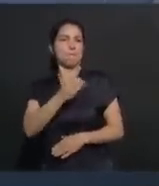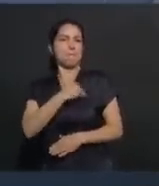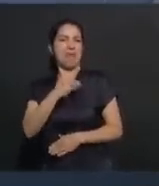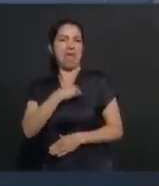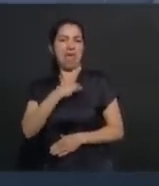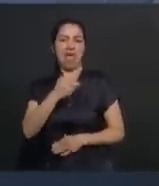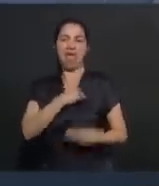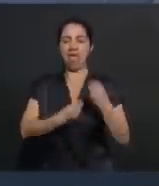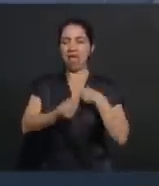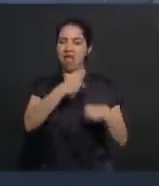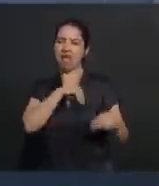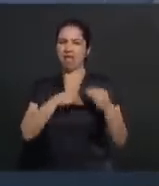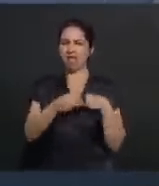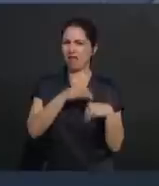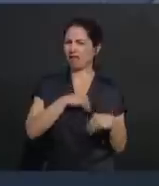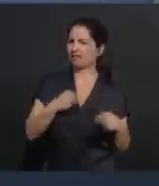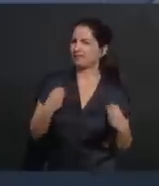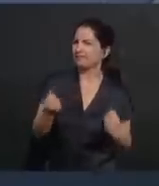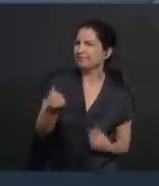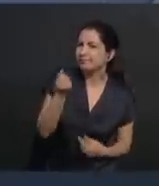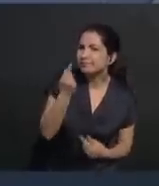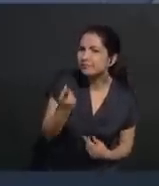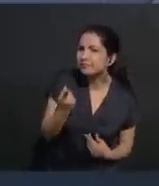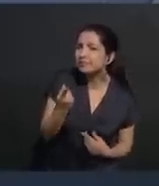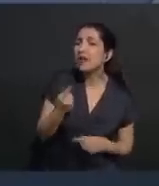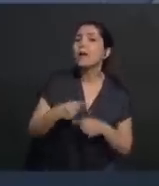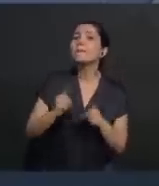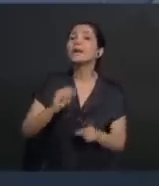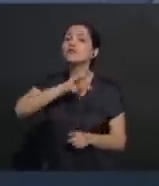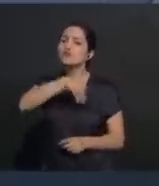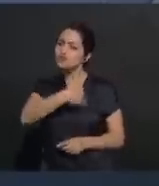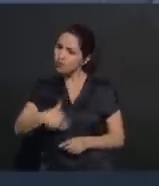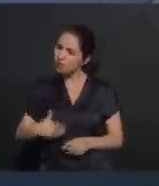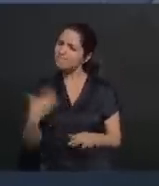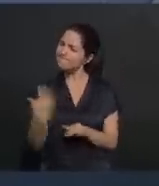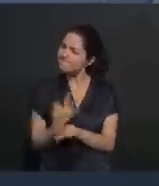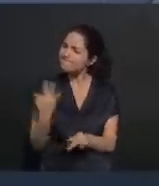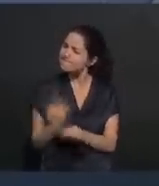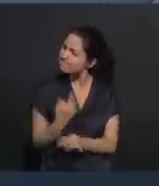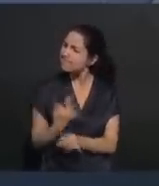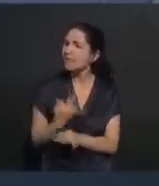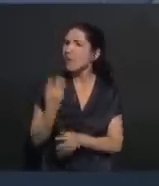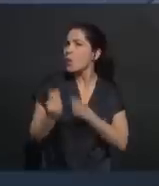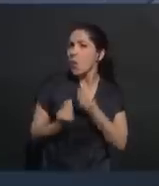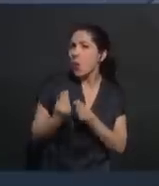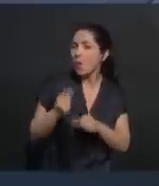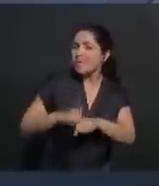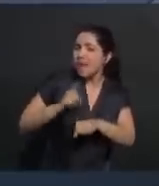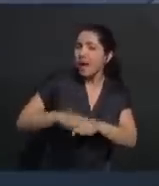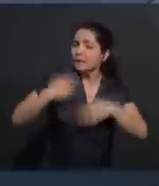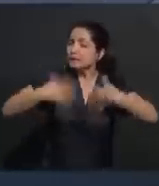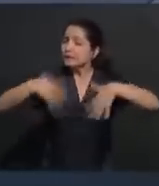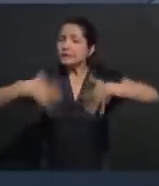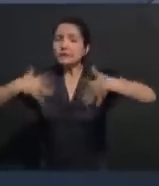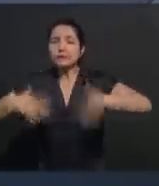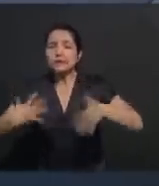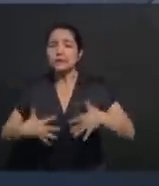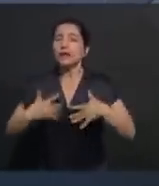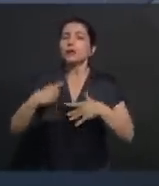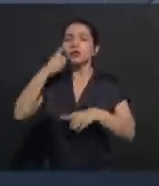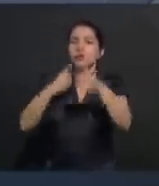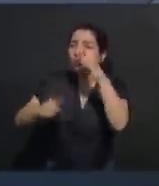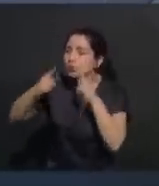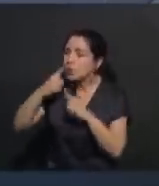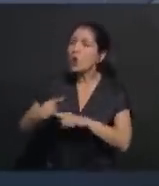José foi fiel nas tribulações. Você sabe como é que você é fiel nas tribulações? Chora, desespera, descabela,